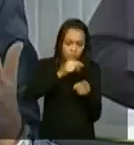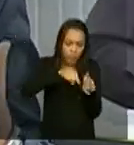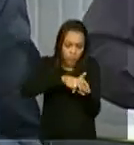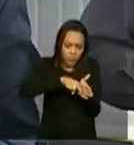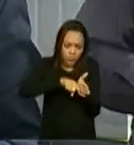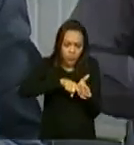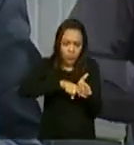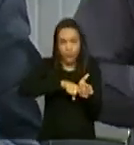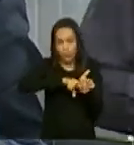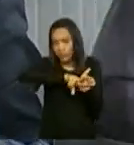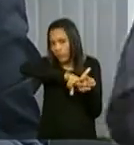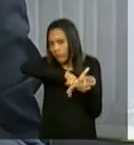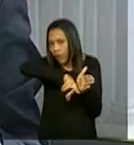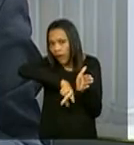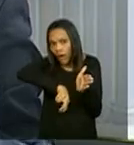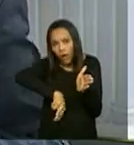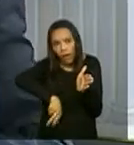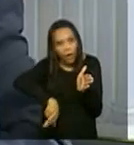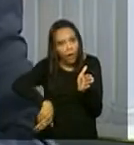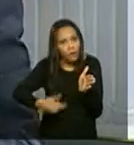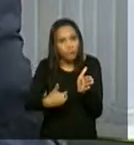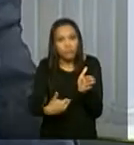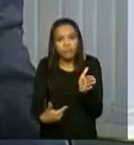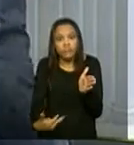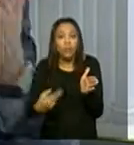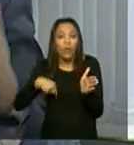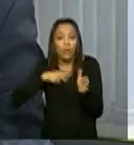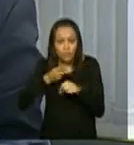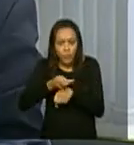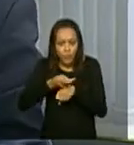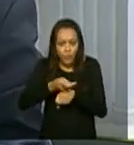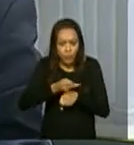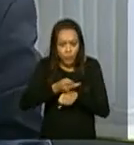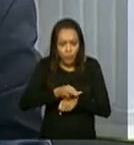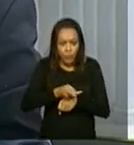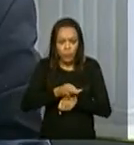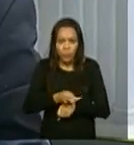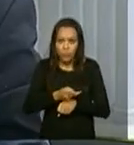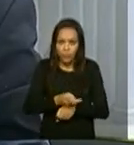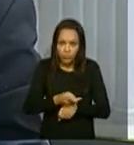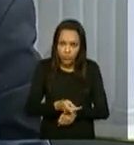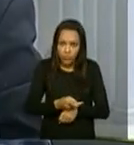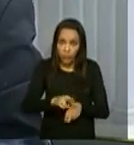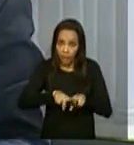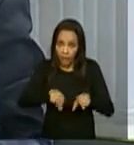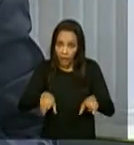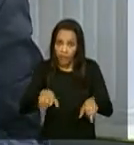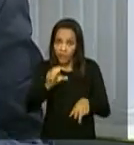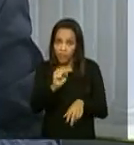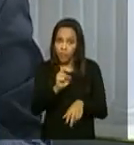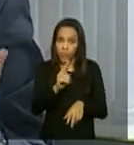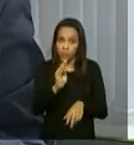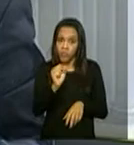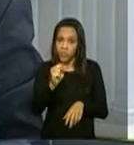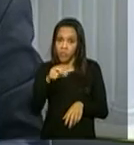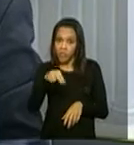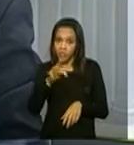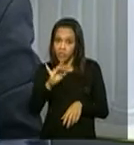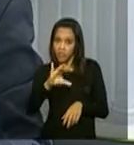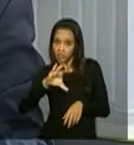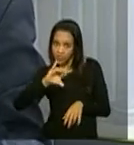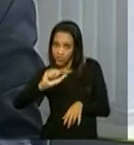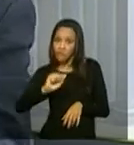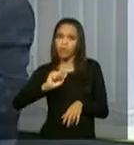infinito que nós teremos sempre a capacidade de procurar uma vasta o vasto número de substâncias nós nunca podemos excluir em